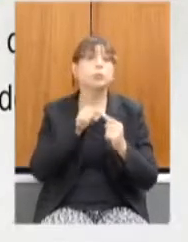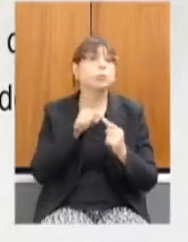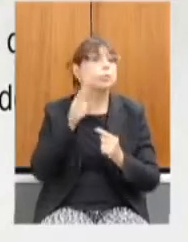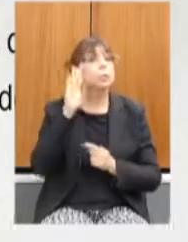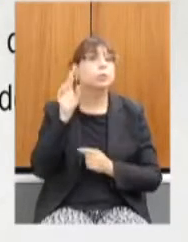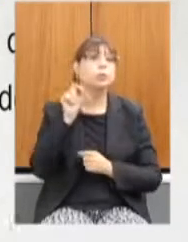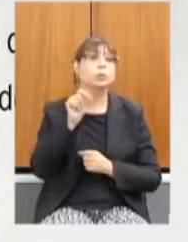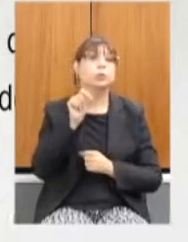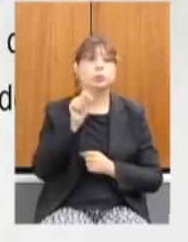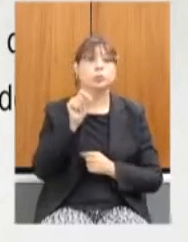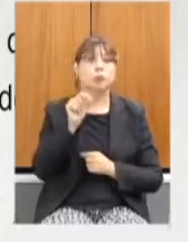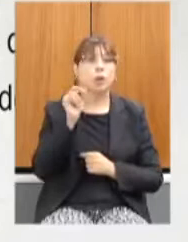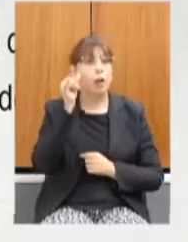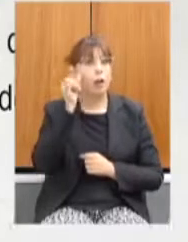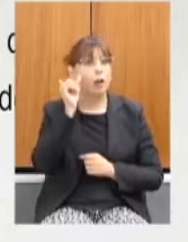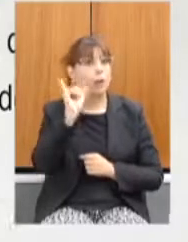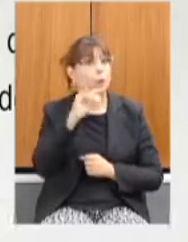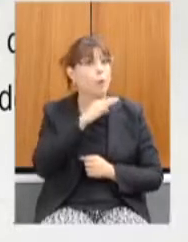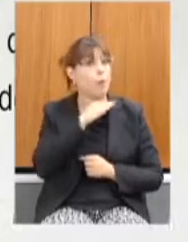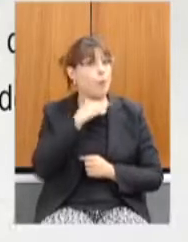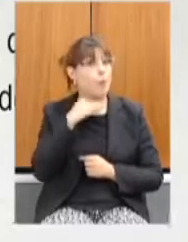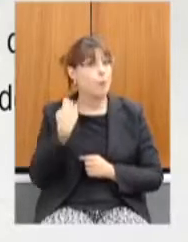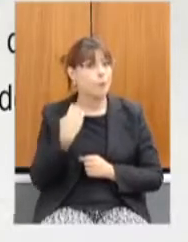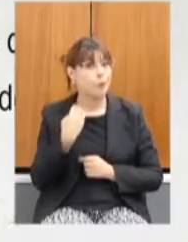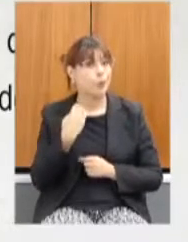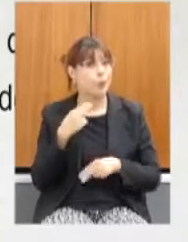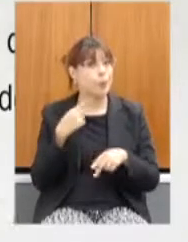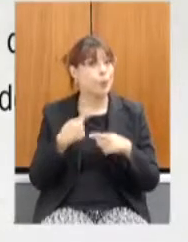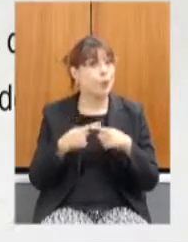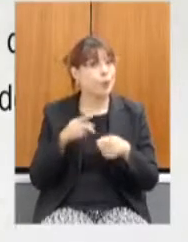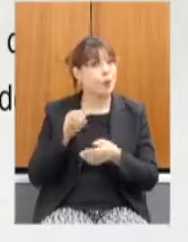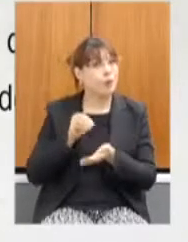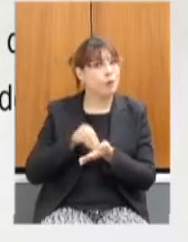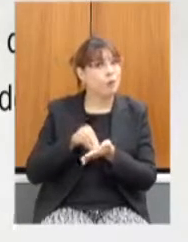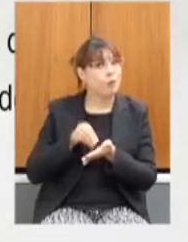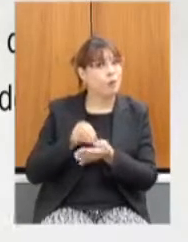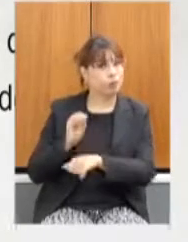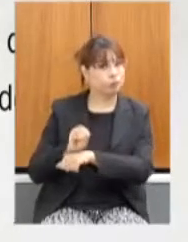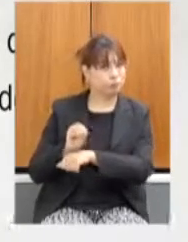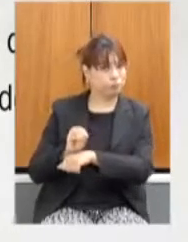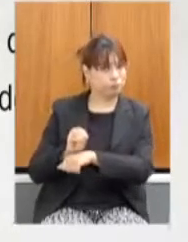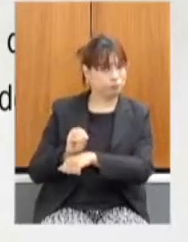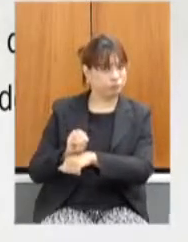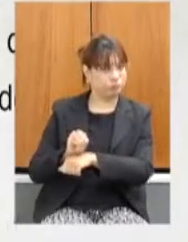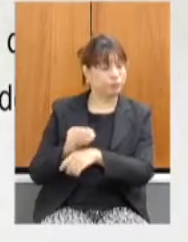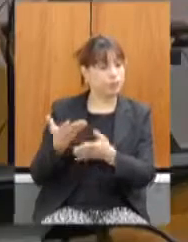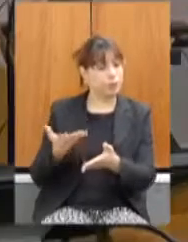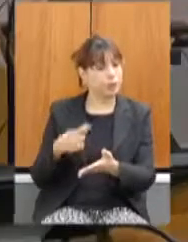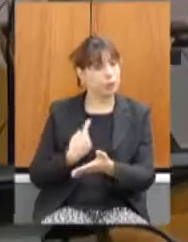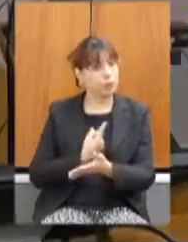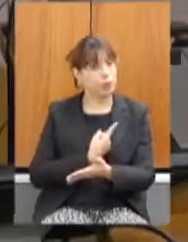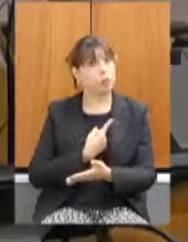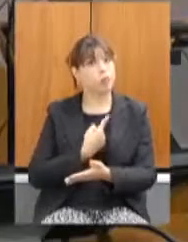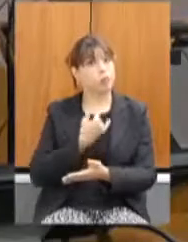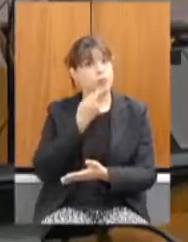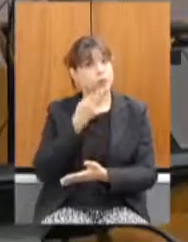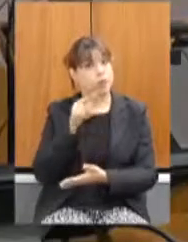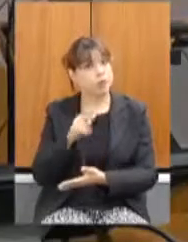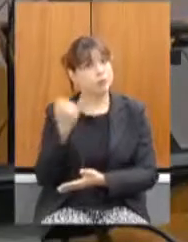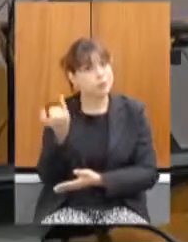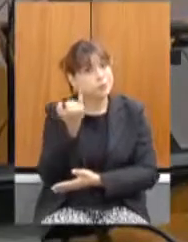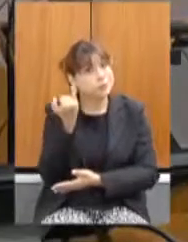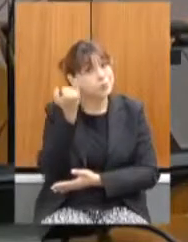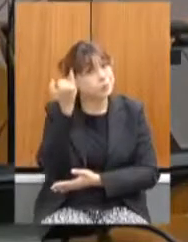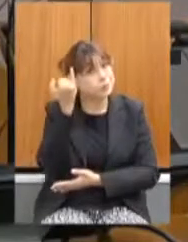nós traçamos foi evitar mortes por diz assistência Eu acho que isso é muito importante nós reforçarmos esse número às